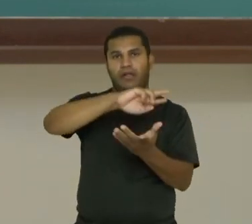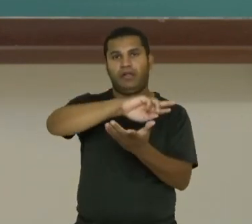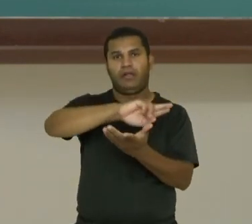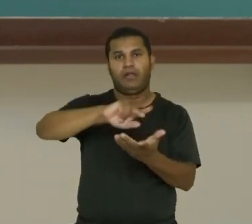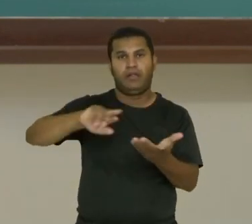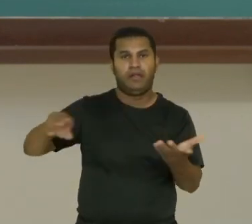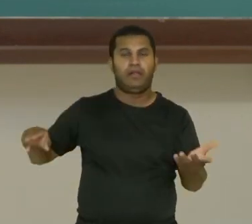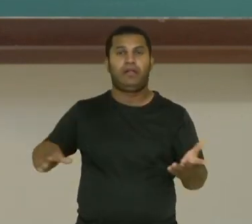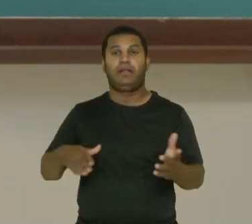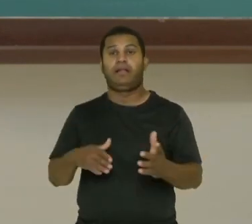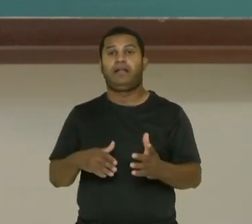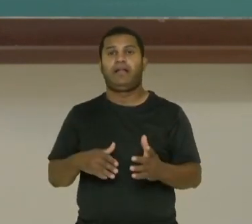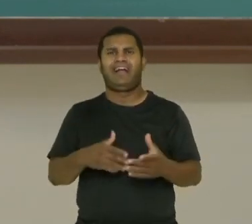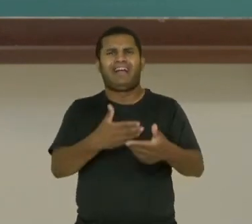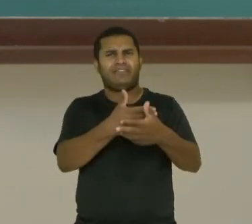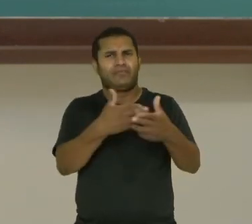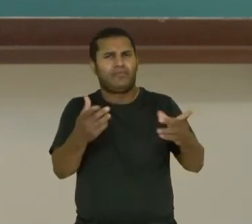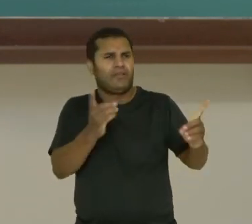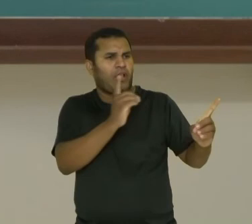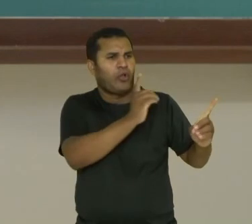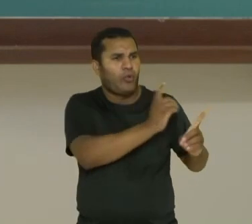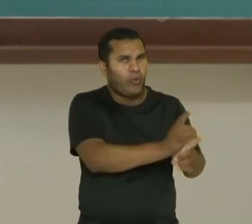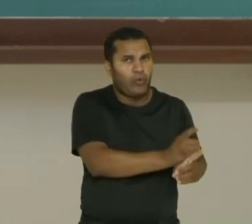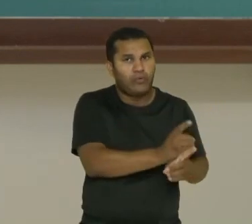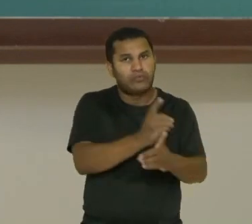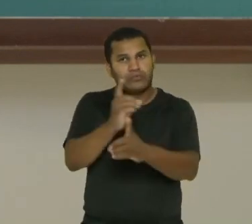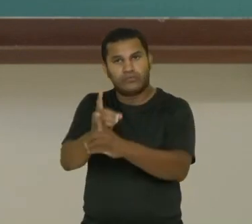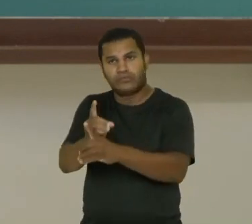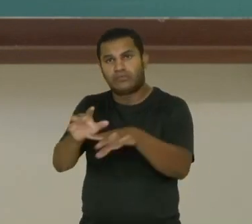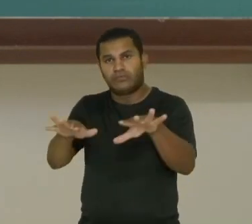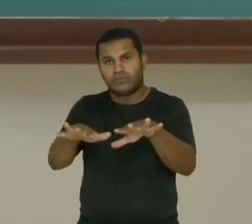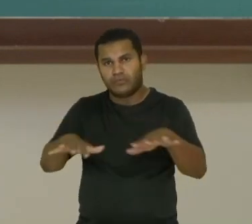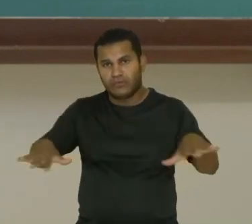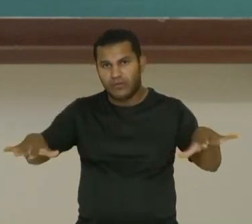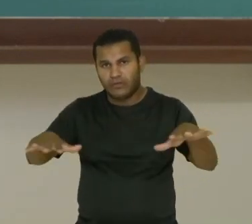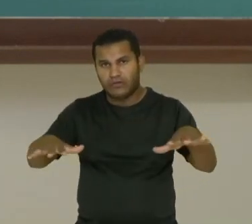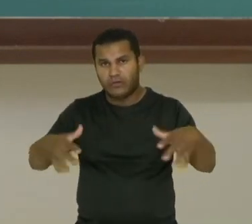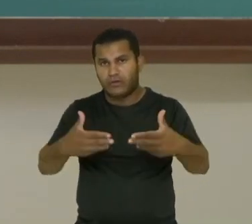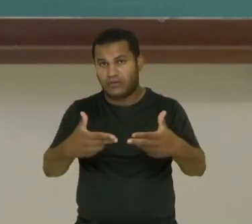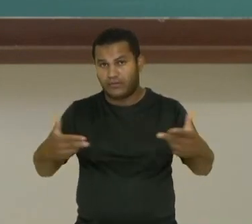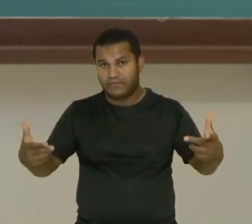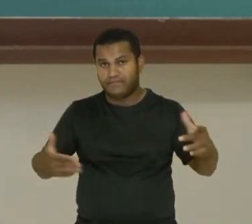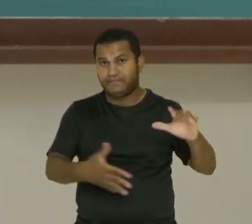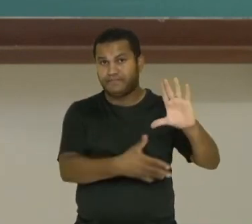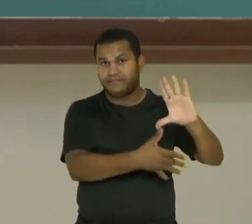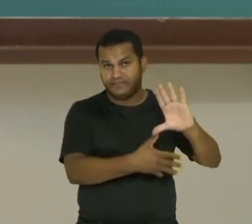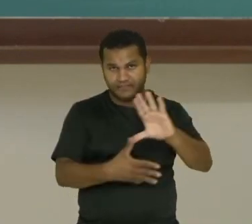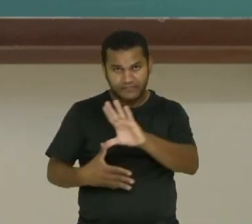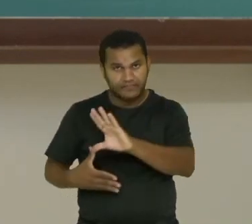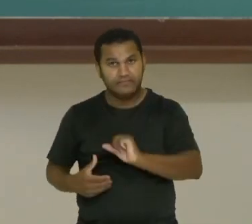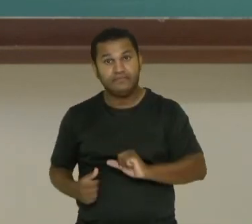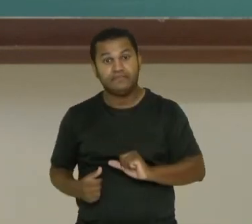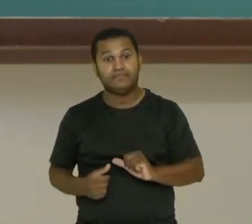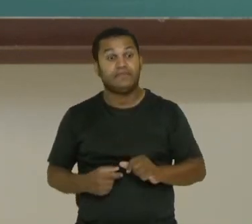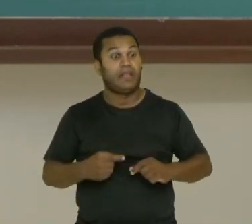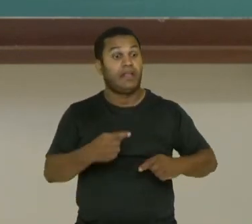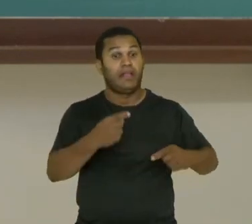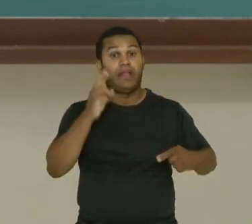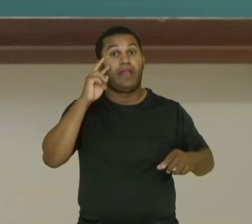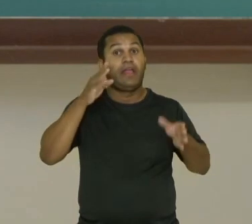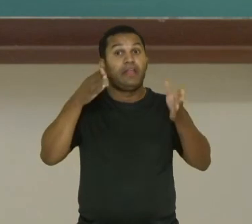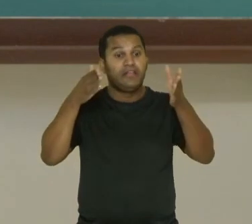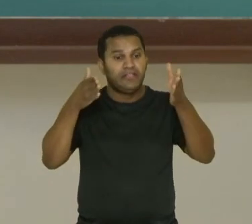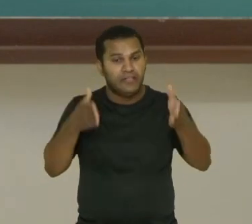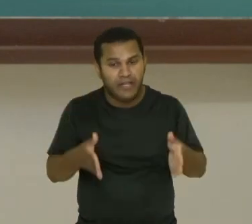foram destruindo. Aqui é o que aconteceu. Chegaram no momento em que havia uma disputa pela sucessão do